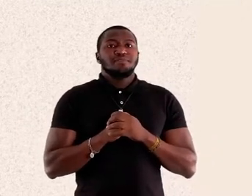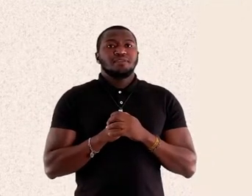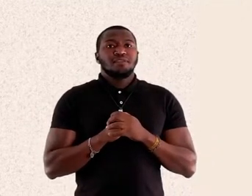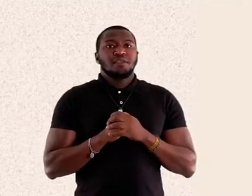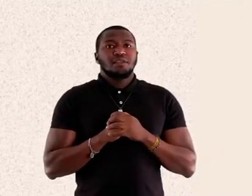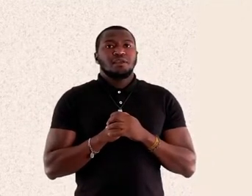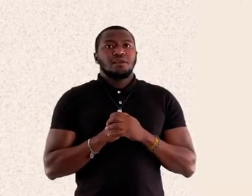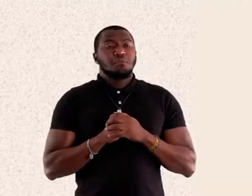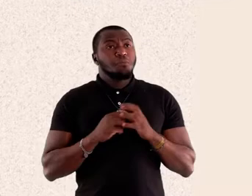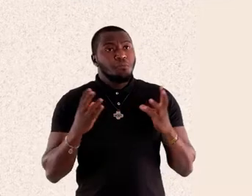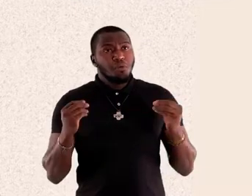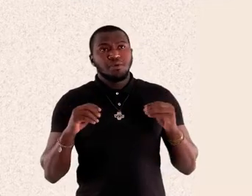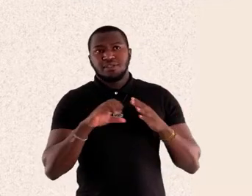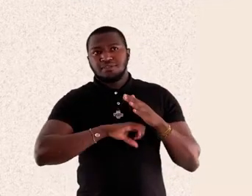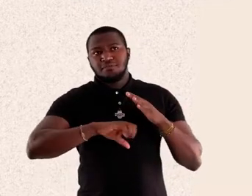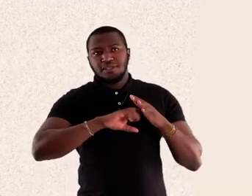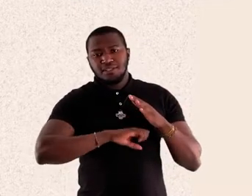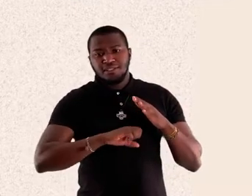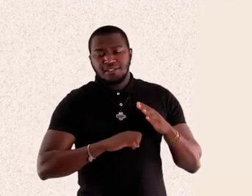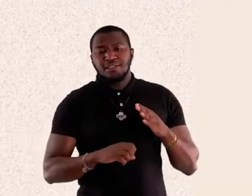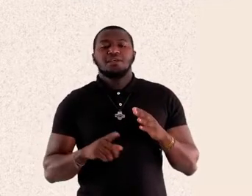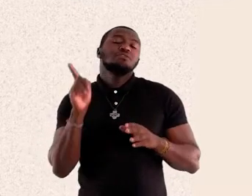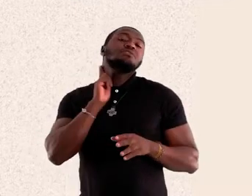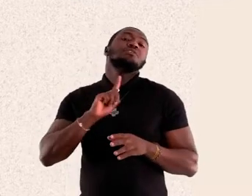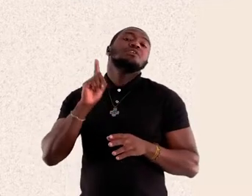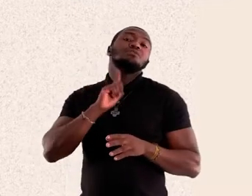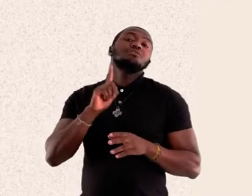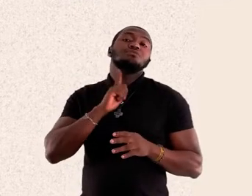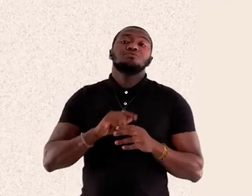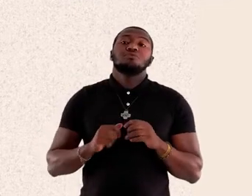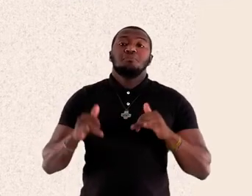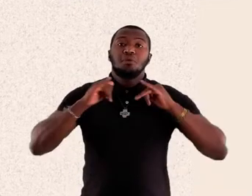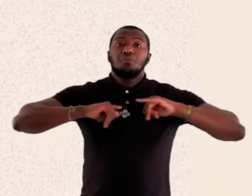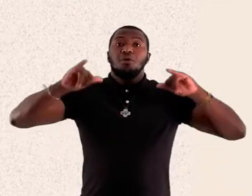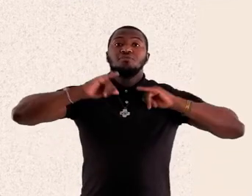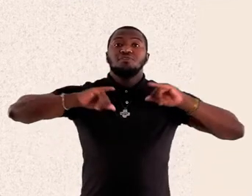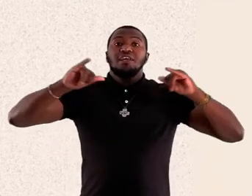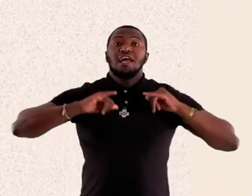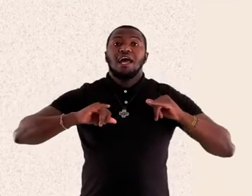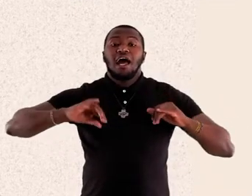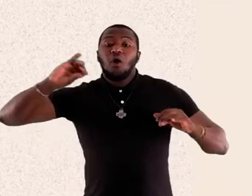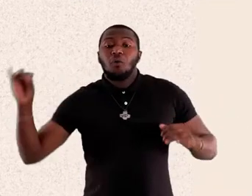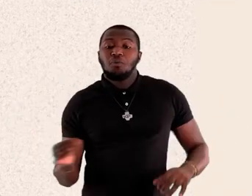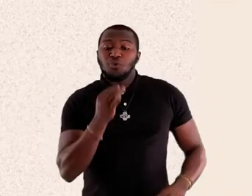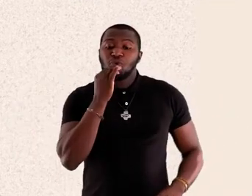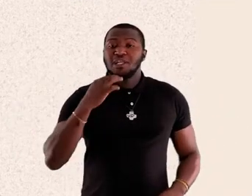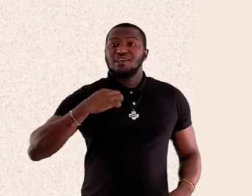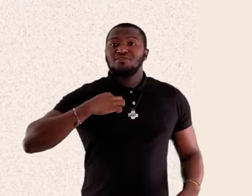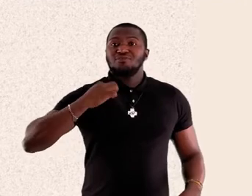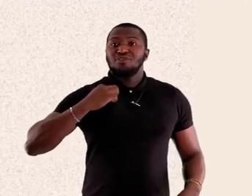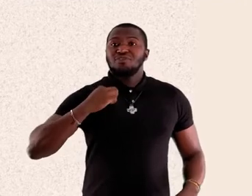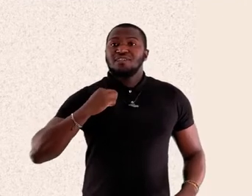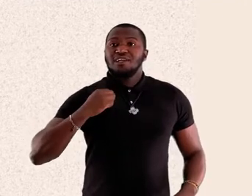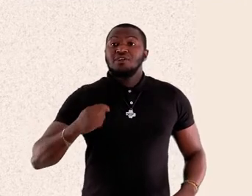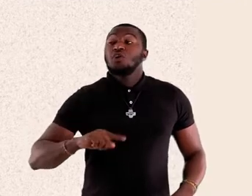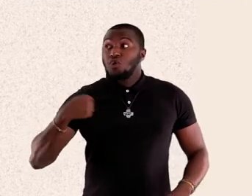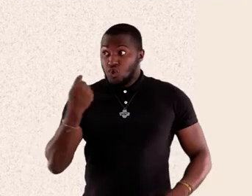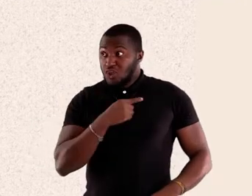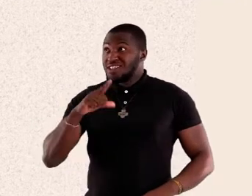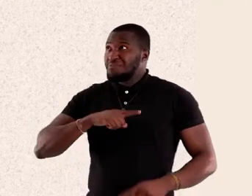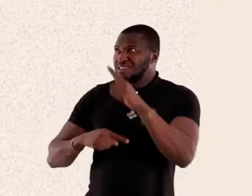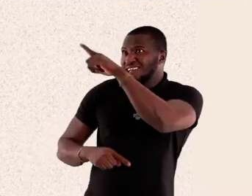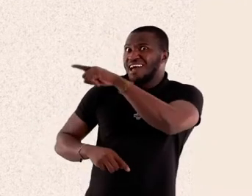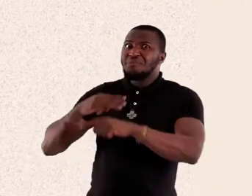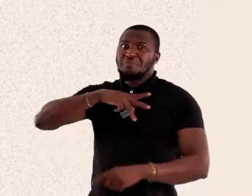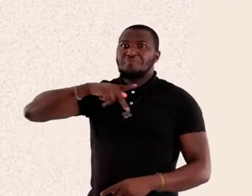é algo que muitas empresas também nos Estados Unidos fazem né promover oportunidades de voluntariado mas a gente tem isso também lá na minha de Goiás